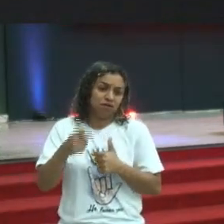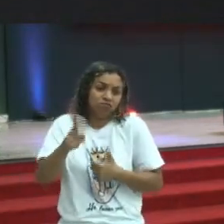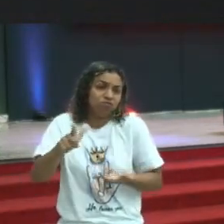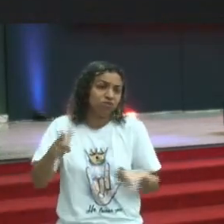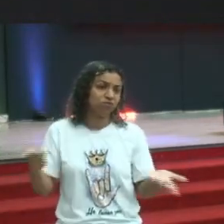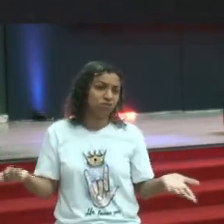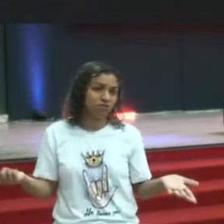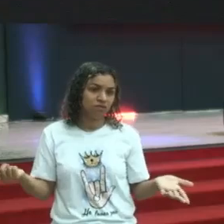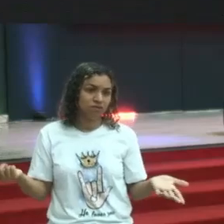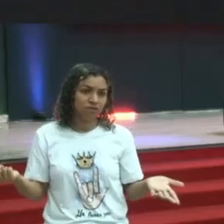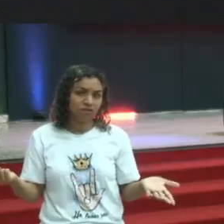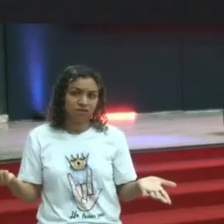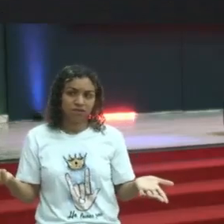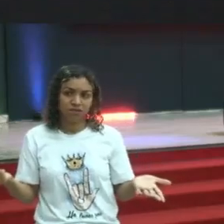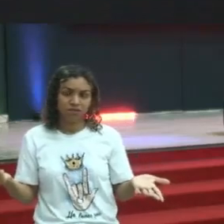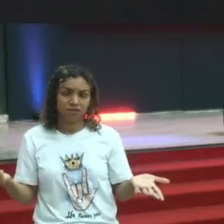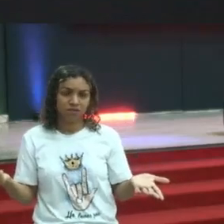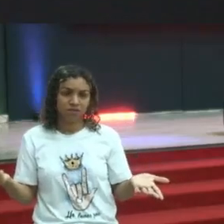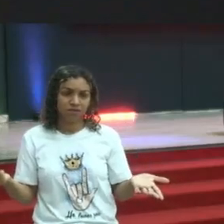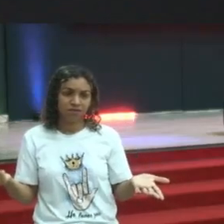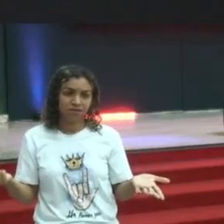mudar?